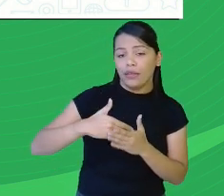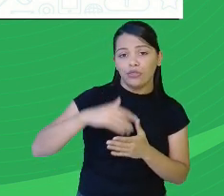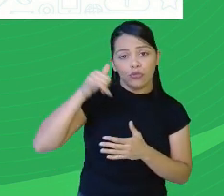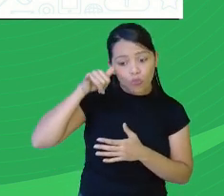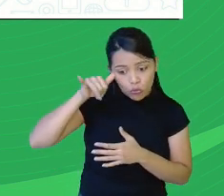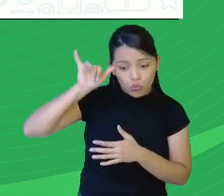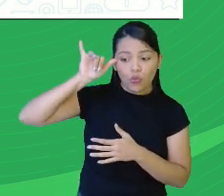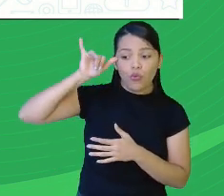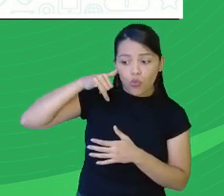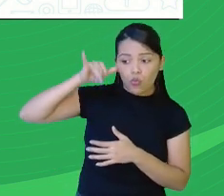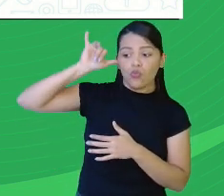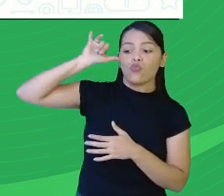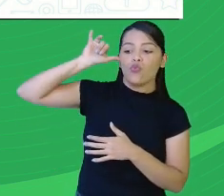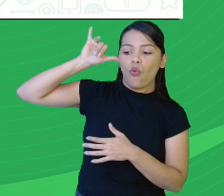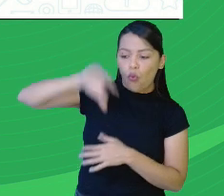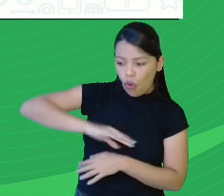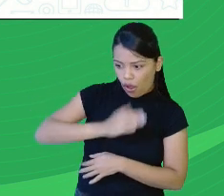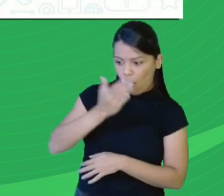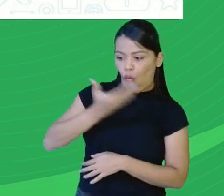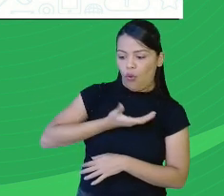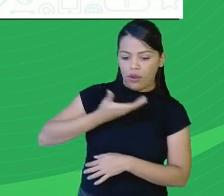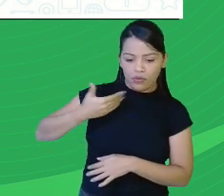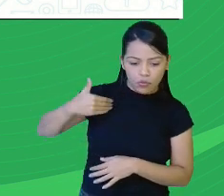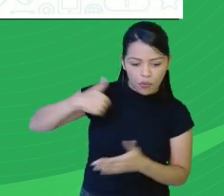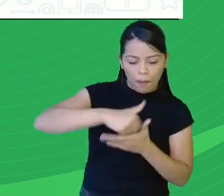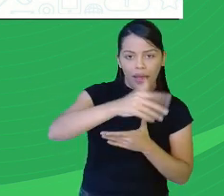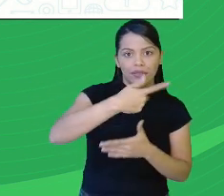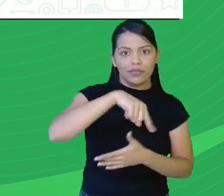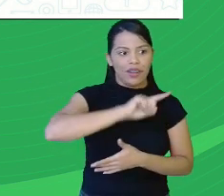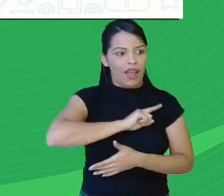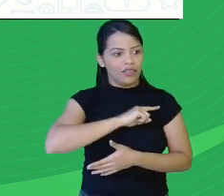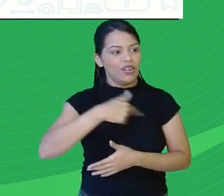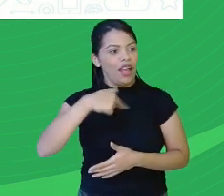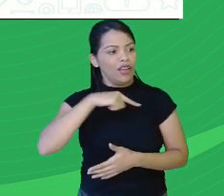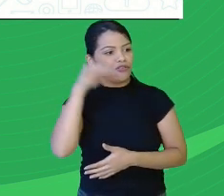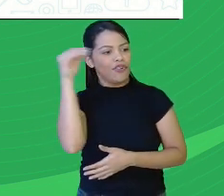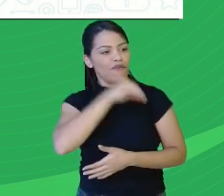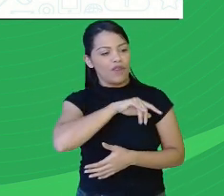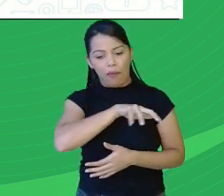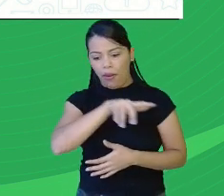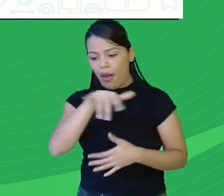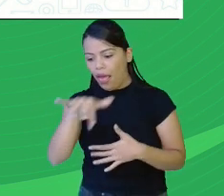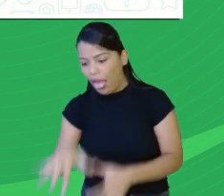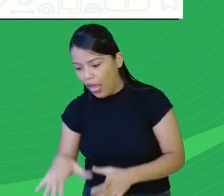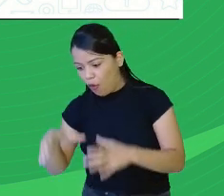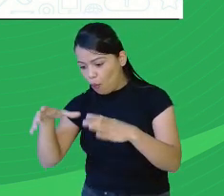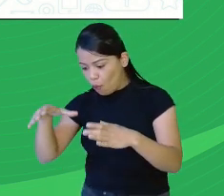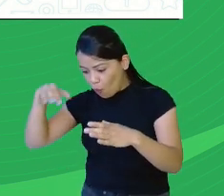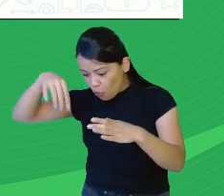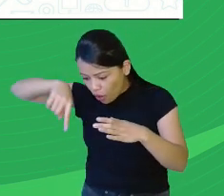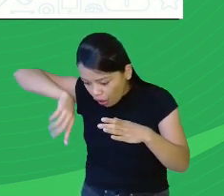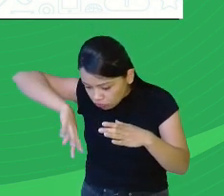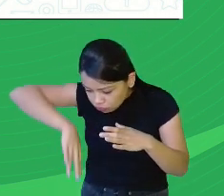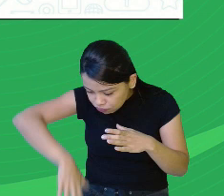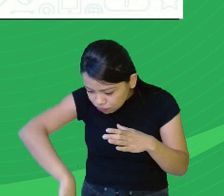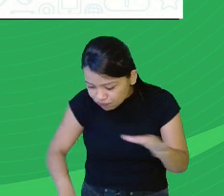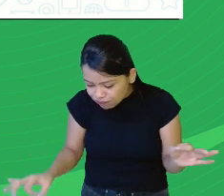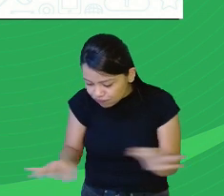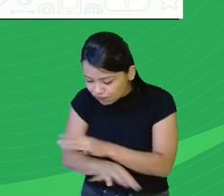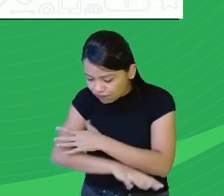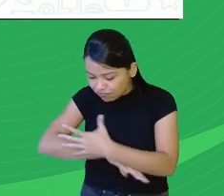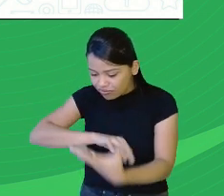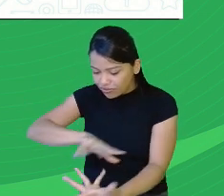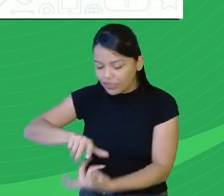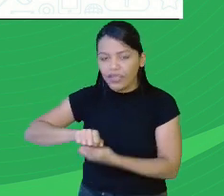é valente, bate na gente. A gente é fraco, cai no buraco. O buraco é fundo, acabou-se